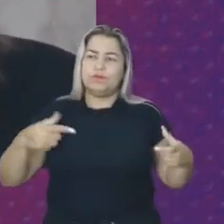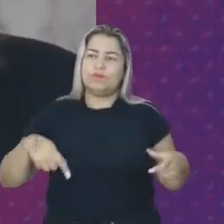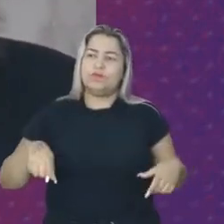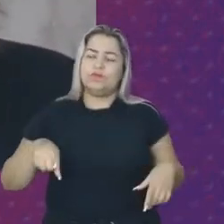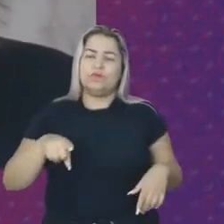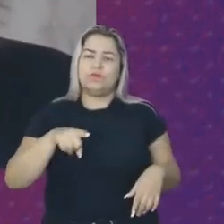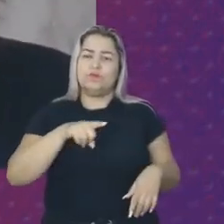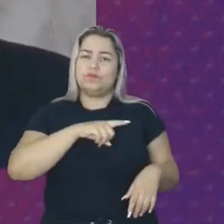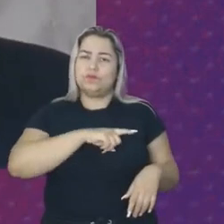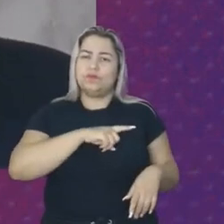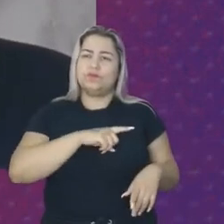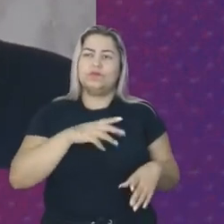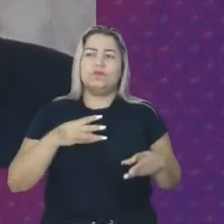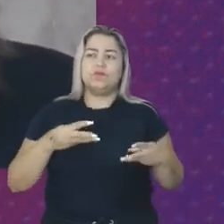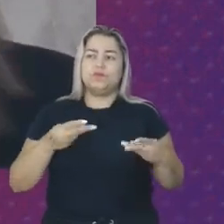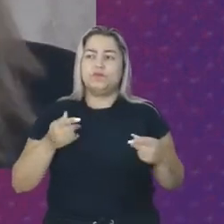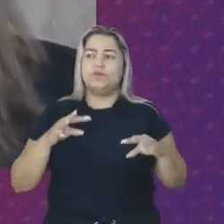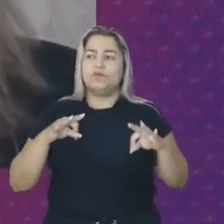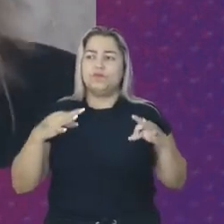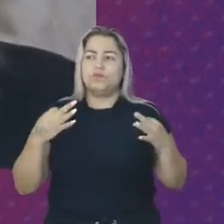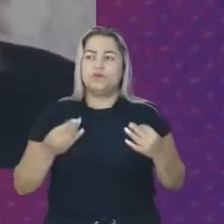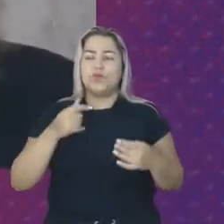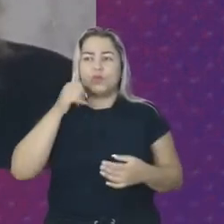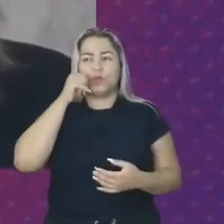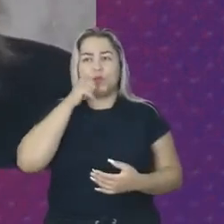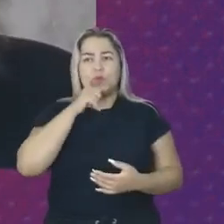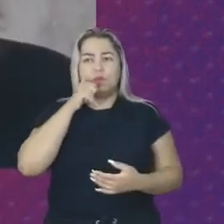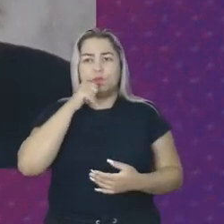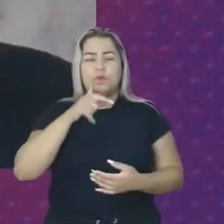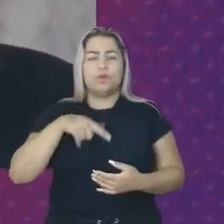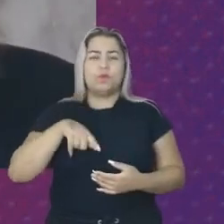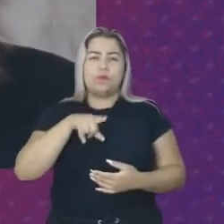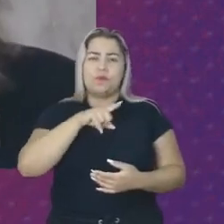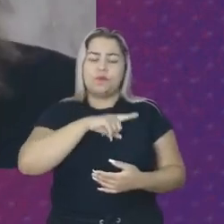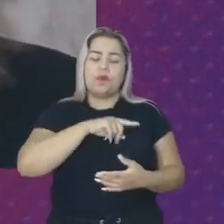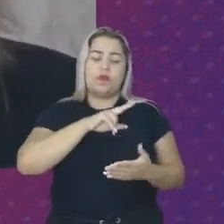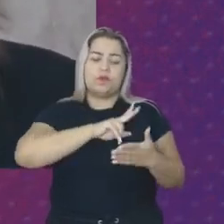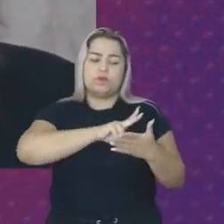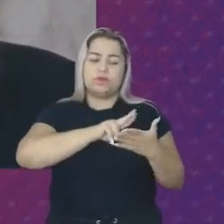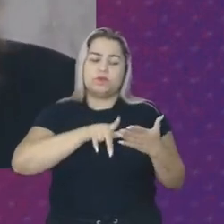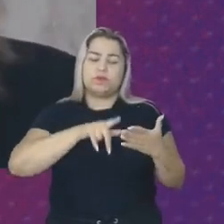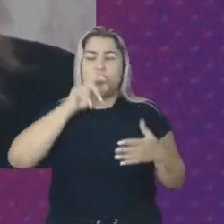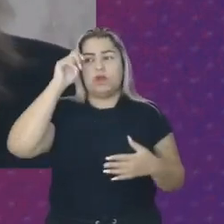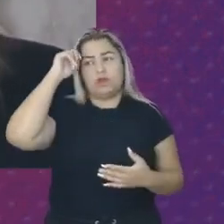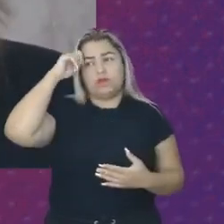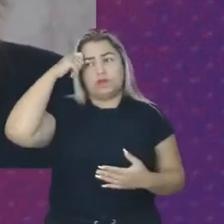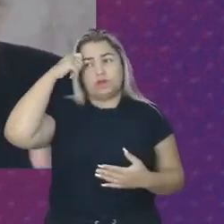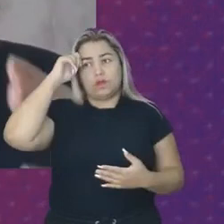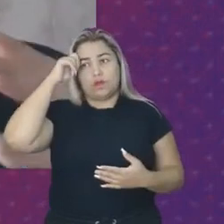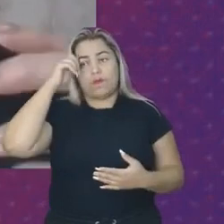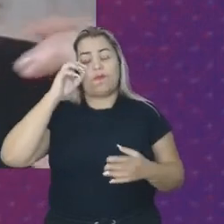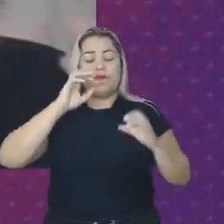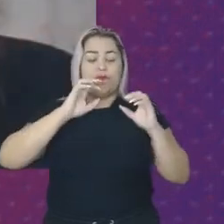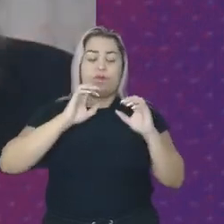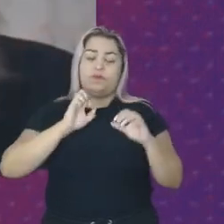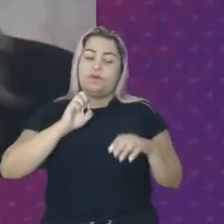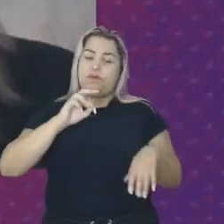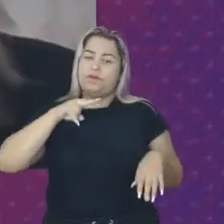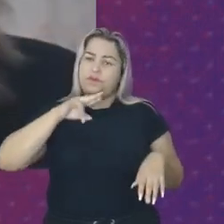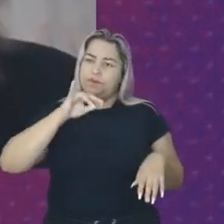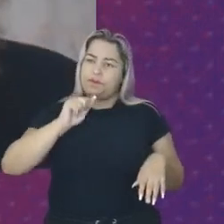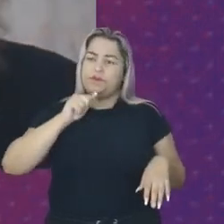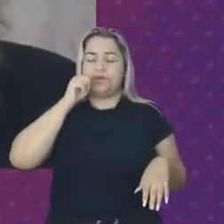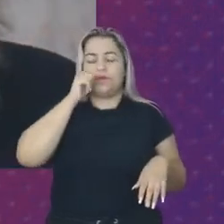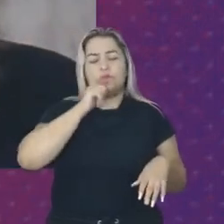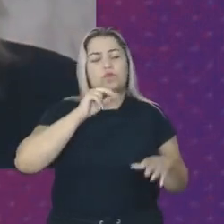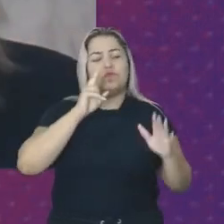conceito de mulher são todas as mulheres. Nós levamos em conta a diversidade racial, étnica, a mulher dos